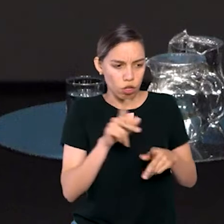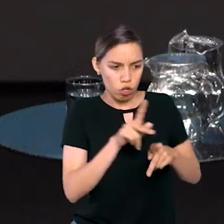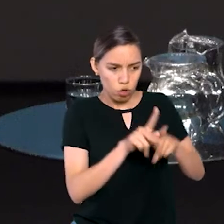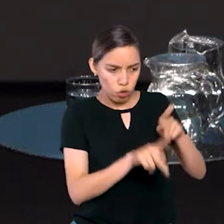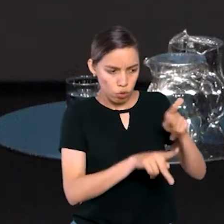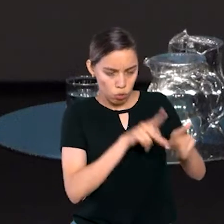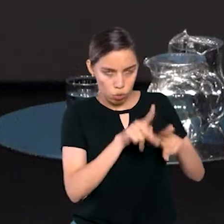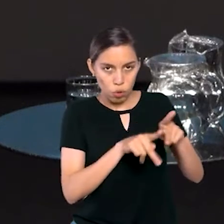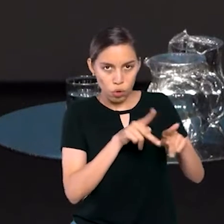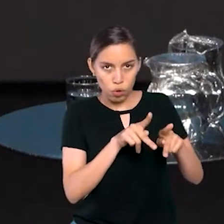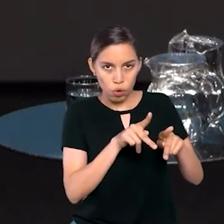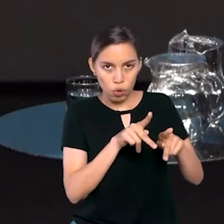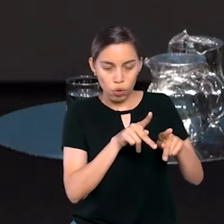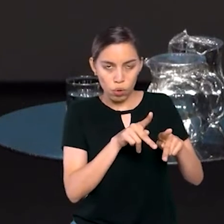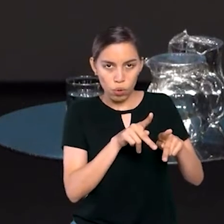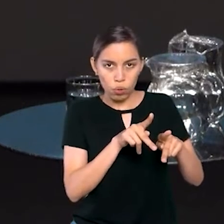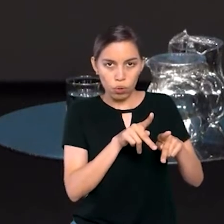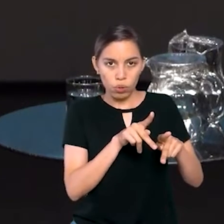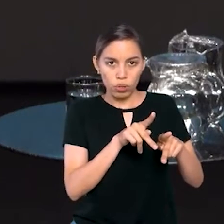à margem